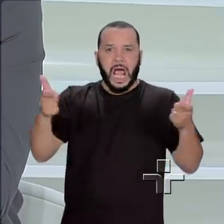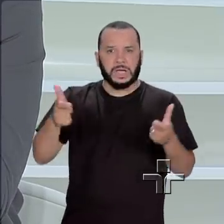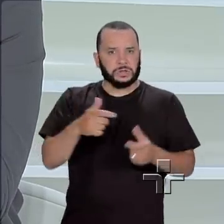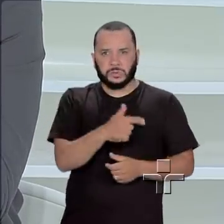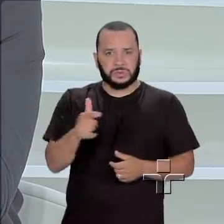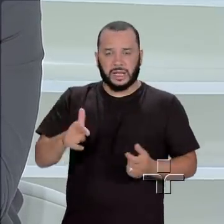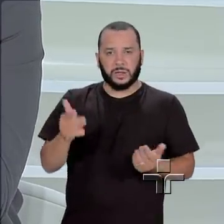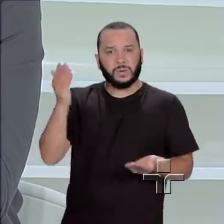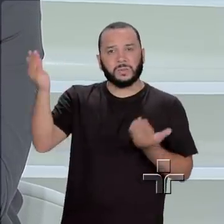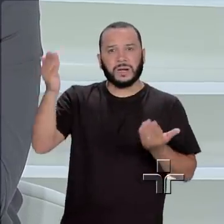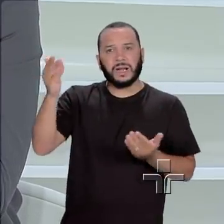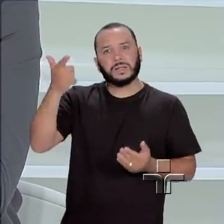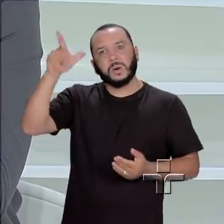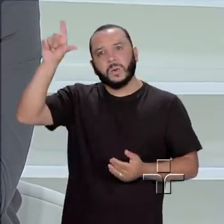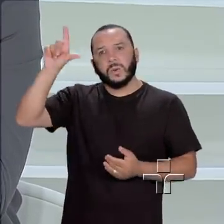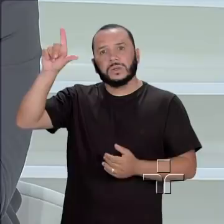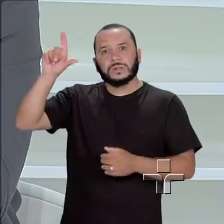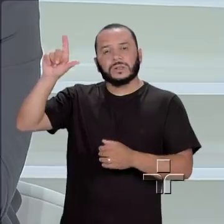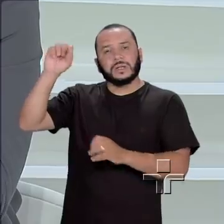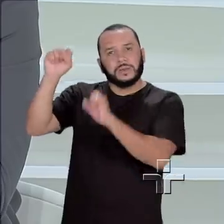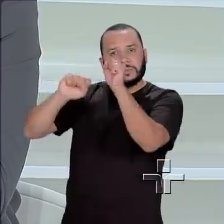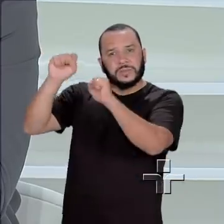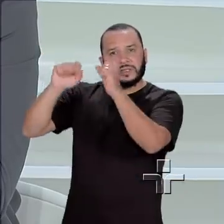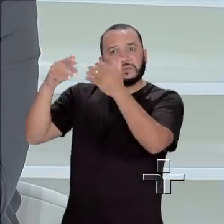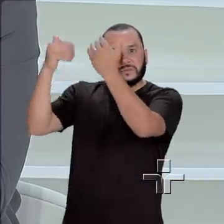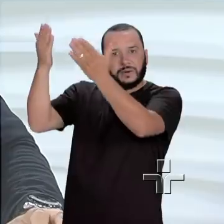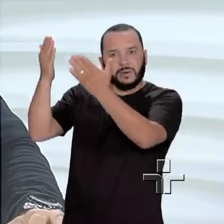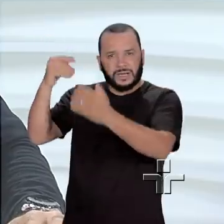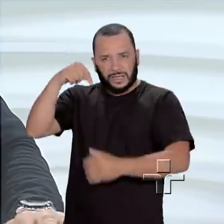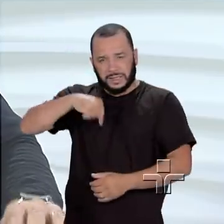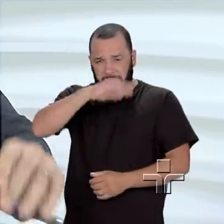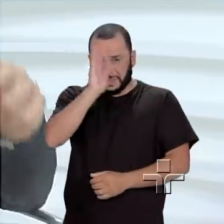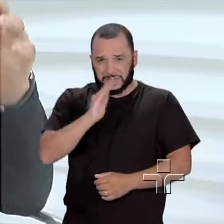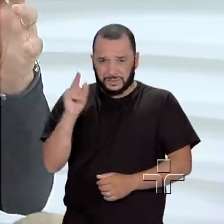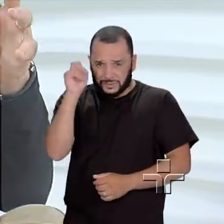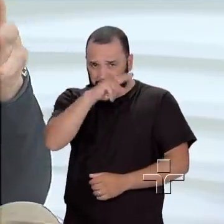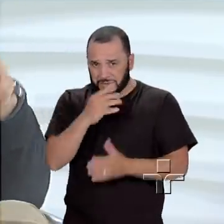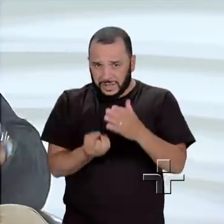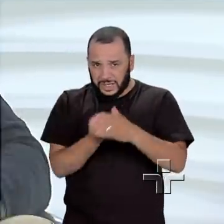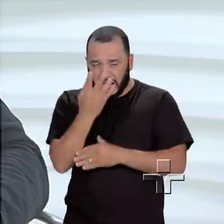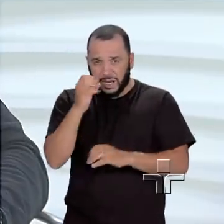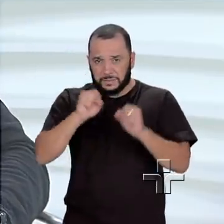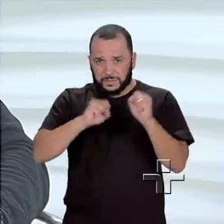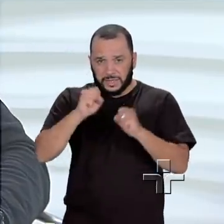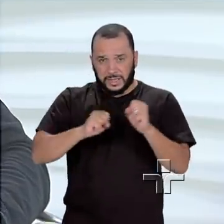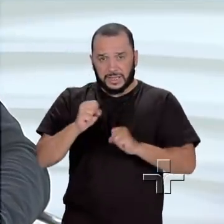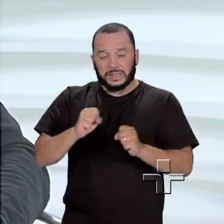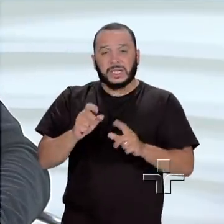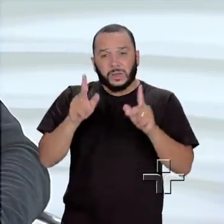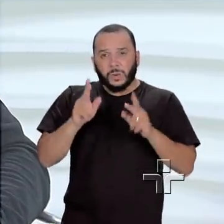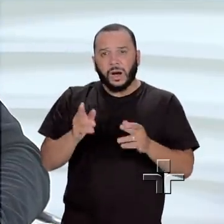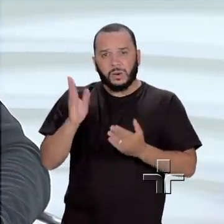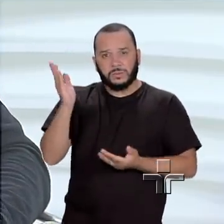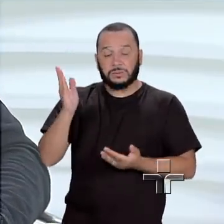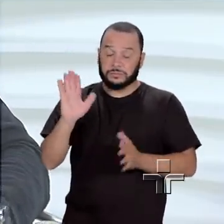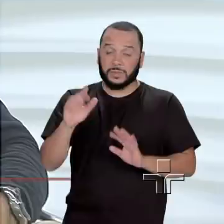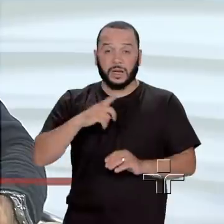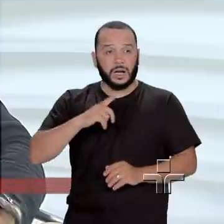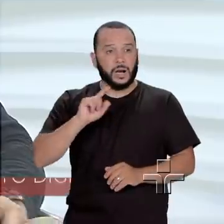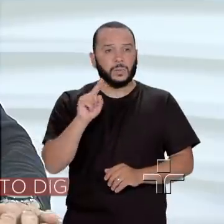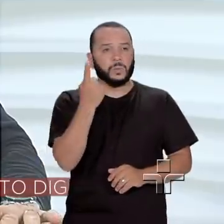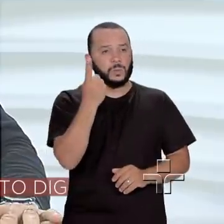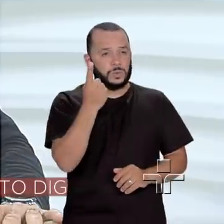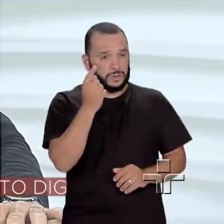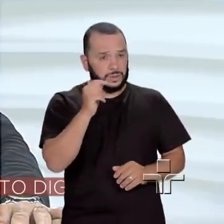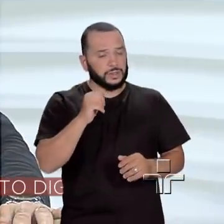ambiente brasileiro é muito inóspito para se criar uma empresa desse tipo? Veja, a única empresa de internet comparável a esses gigantes na